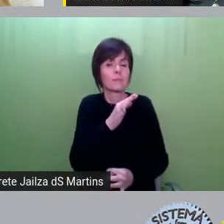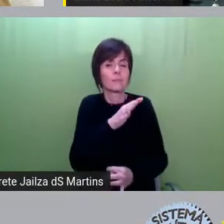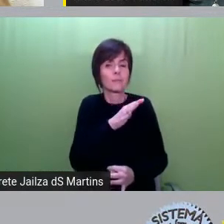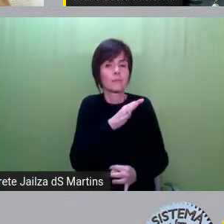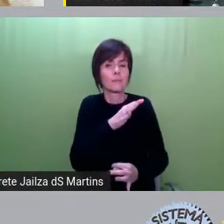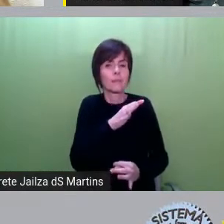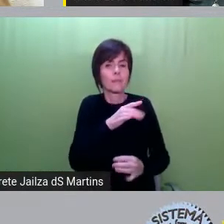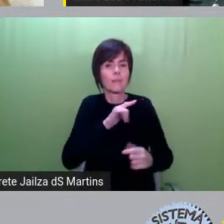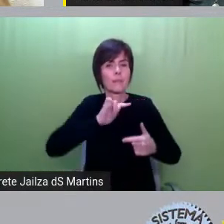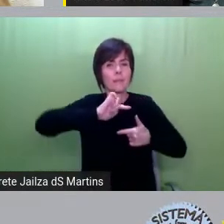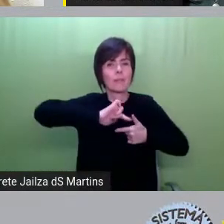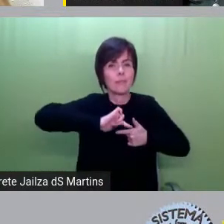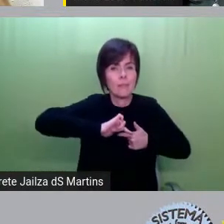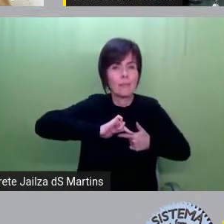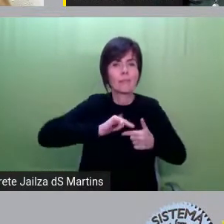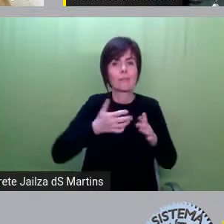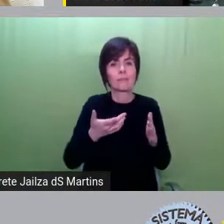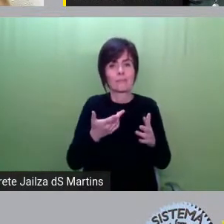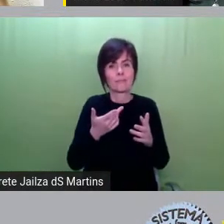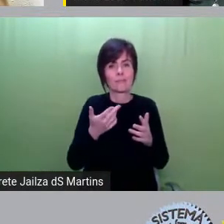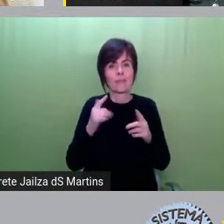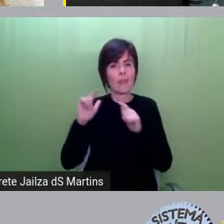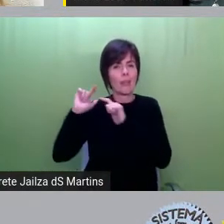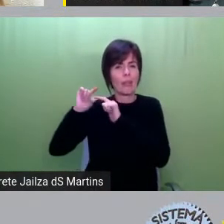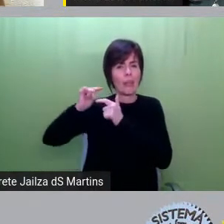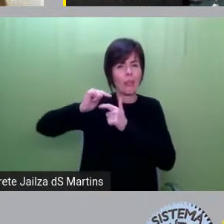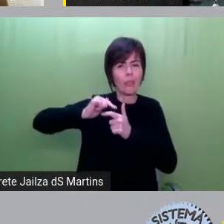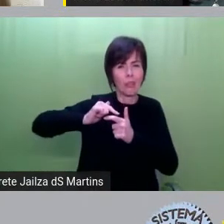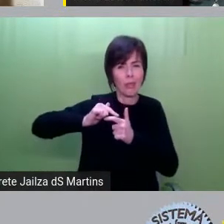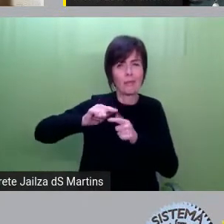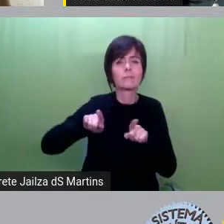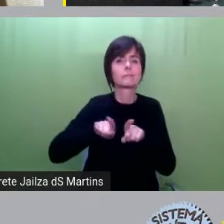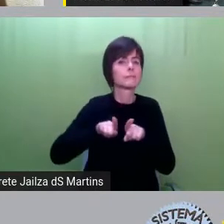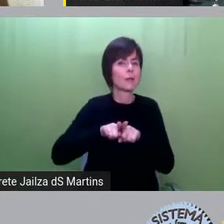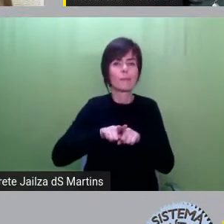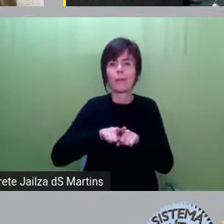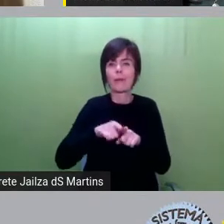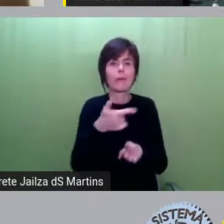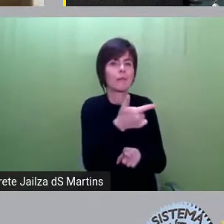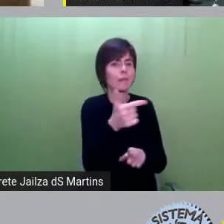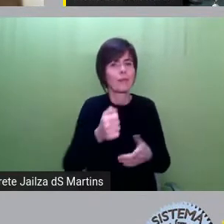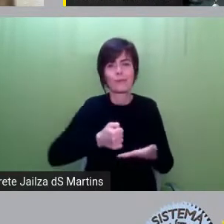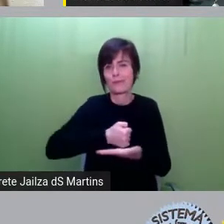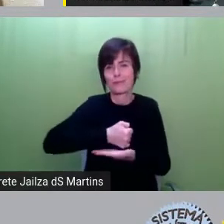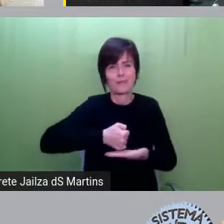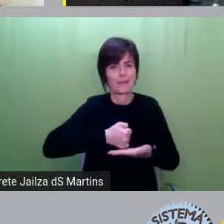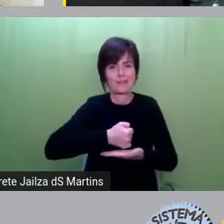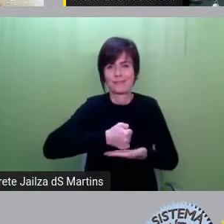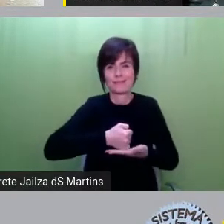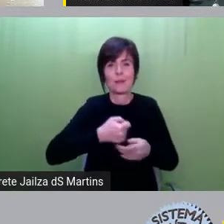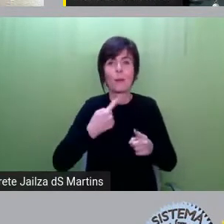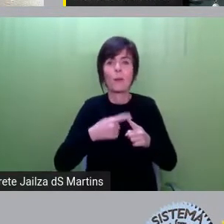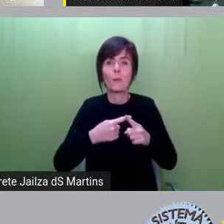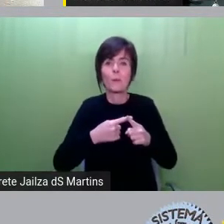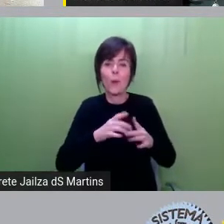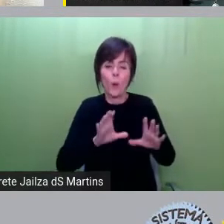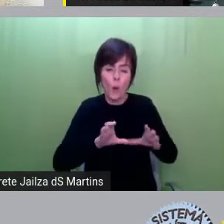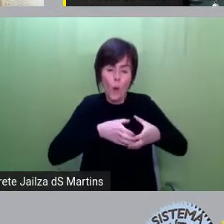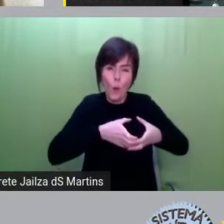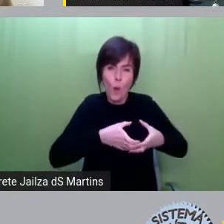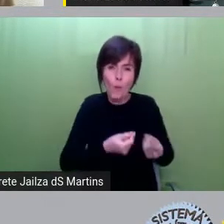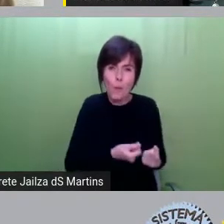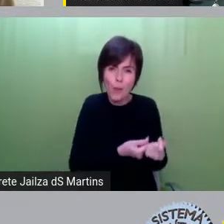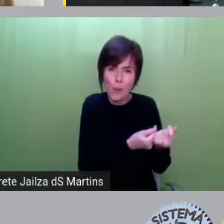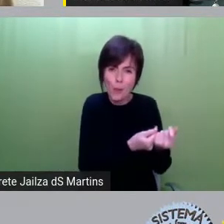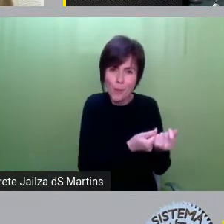convencional e ortodoxa, isso também não se sustenta. O que os economistas aprendem lá nos